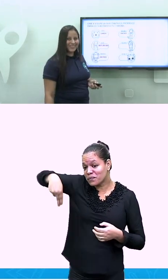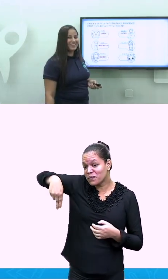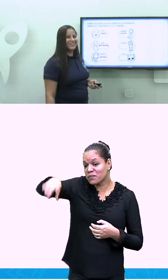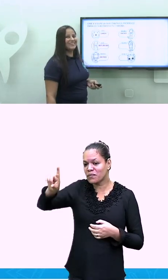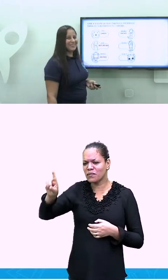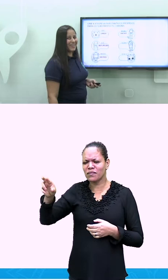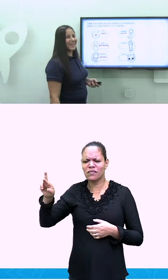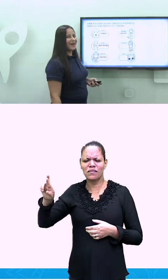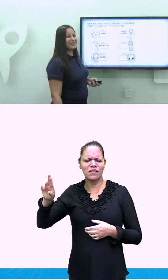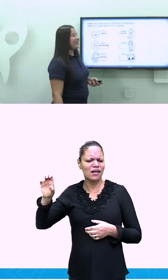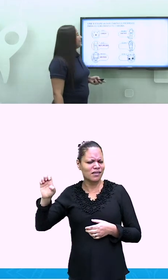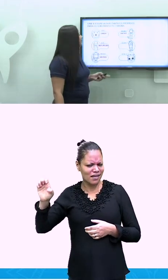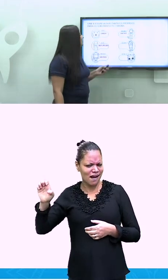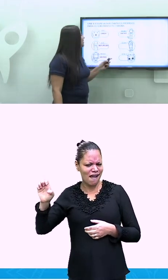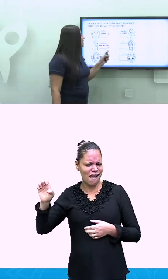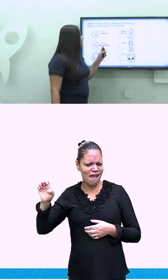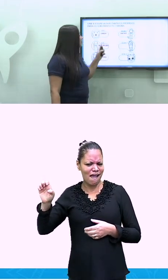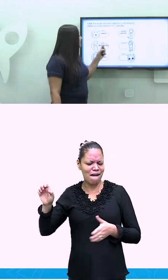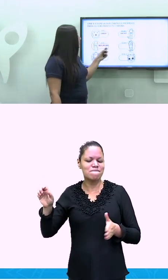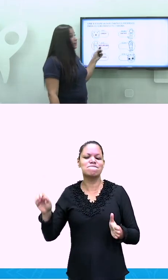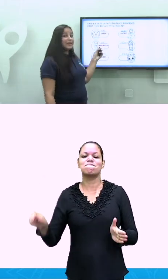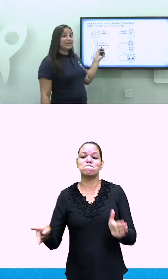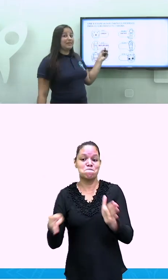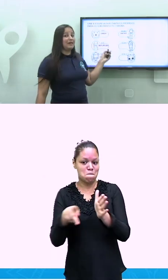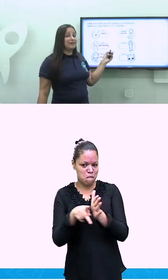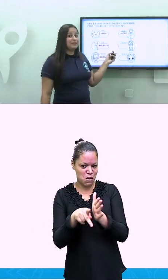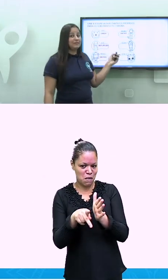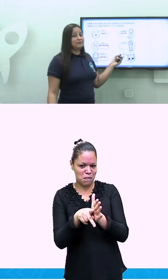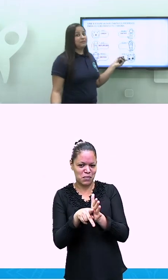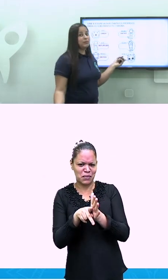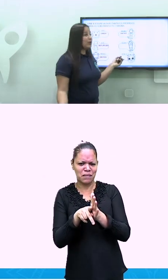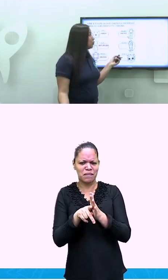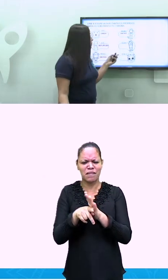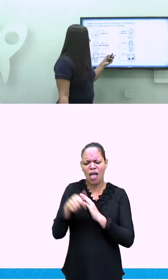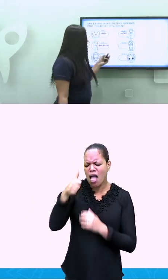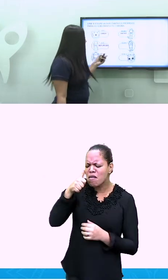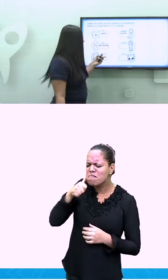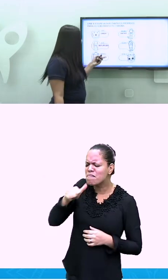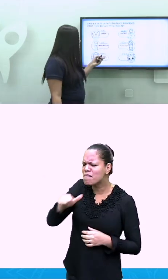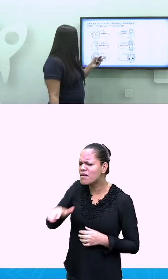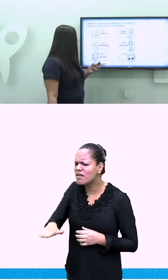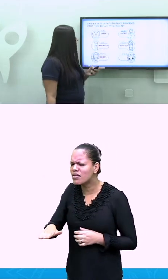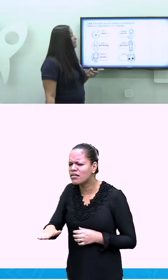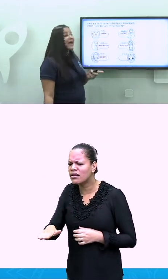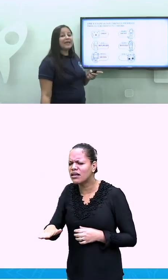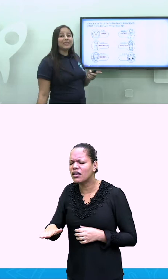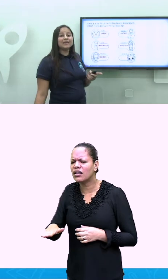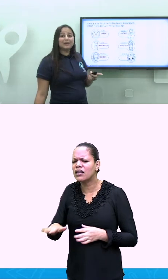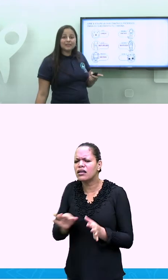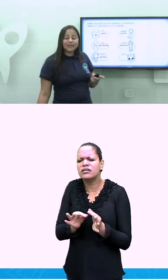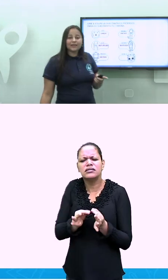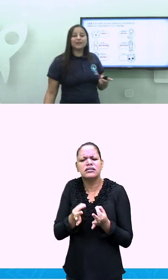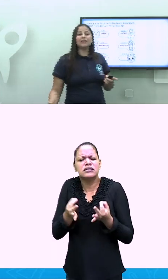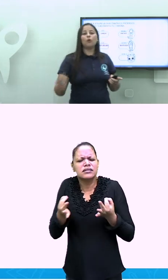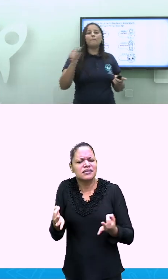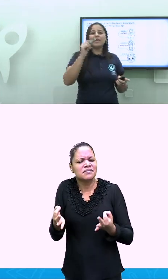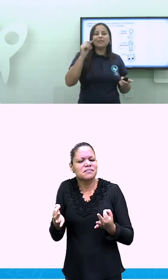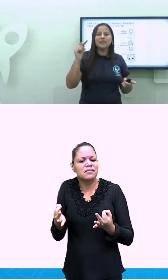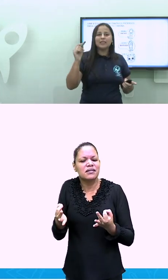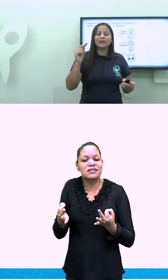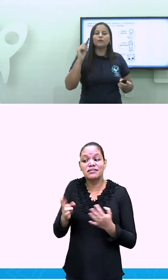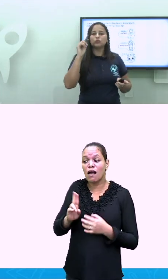André? Legal, né? E essa menina? Vamos dar um nome para ela? Mariana.